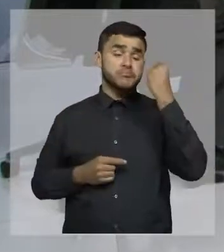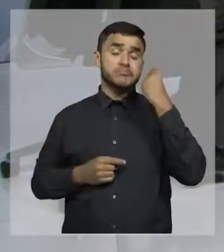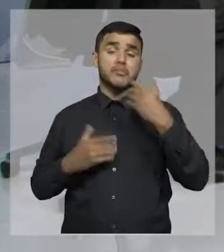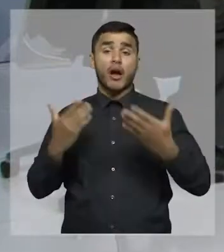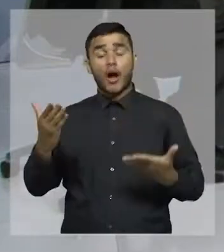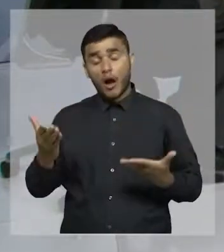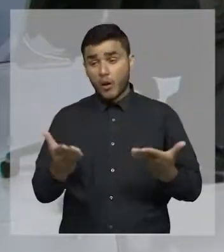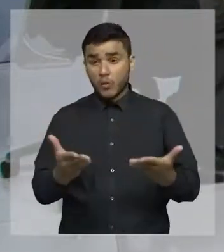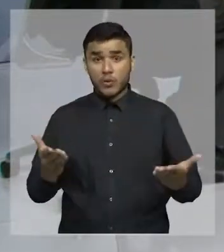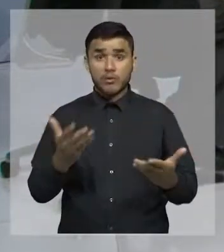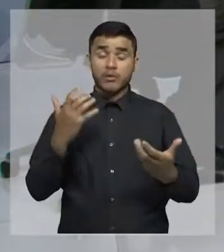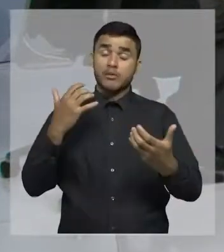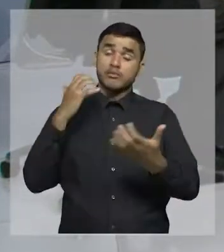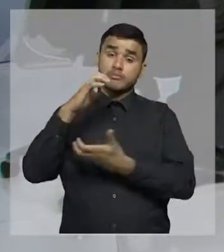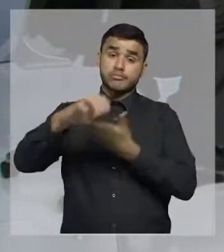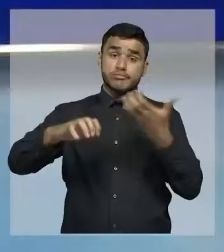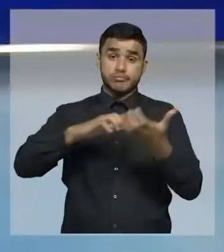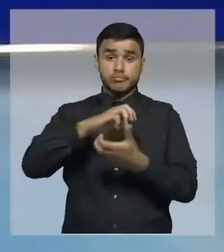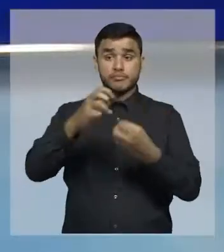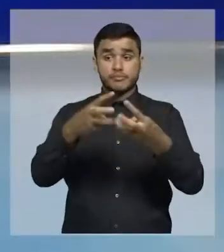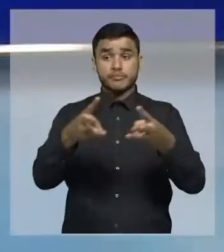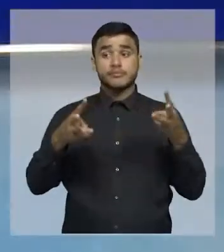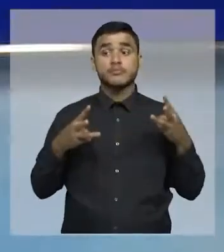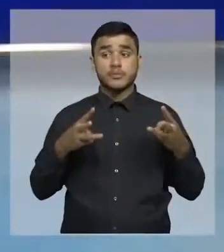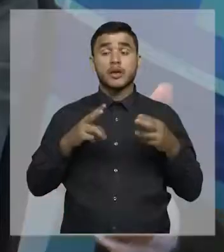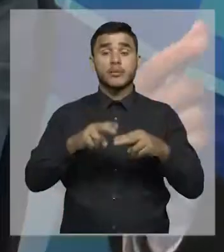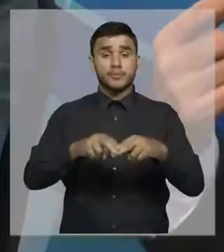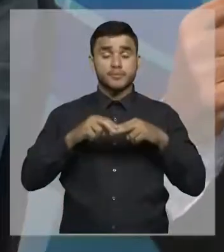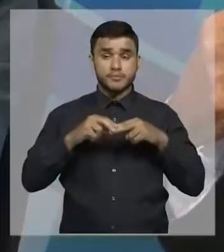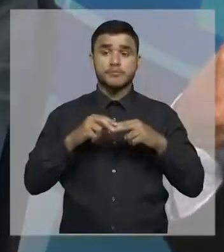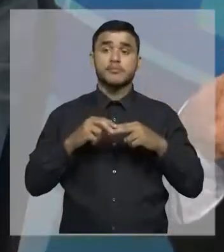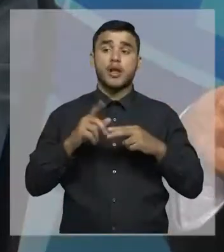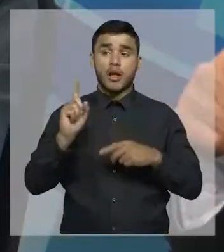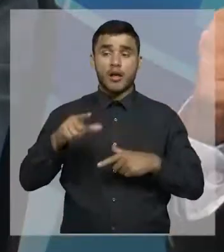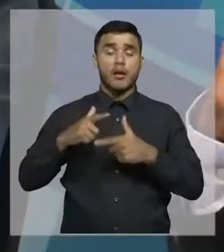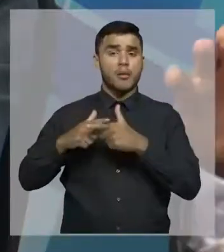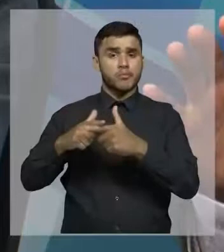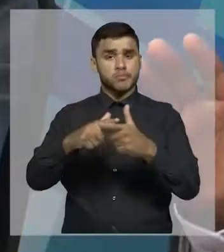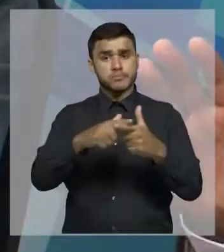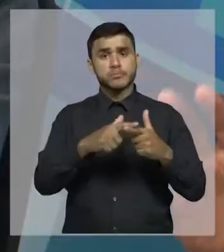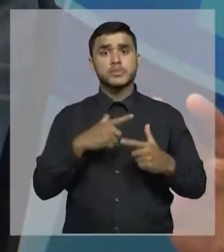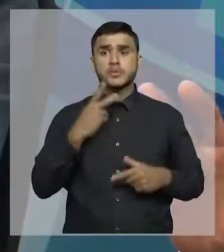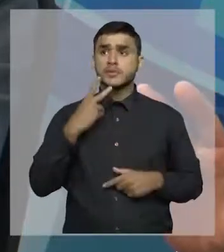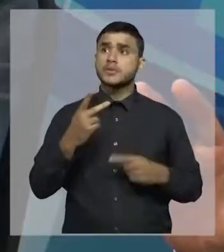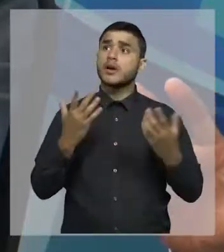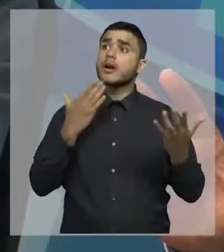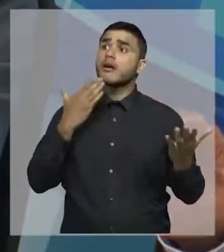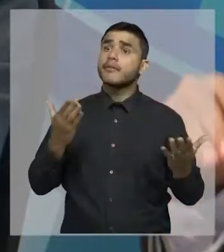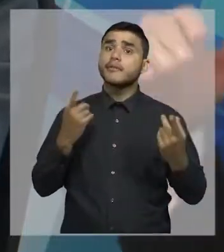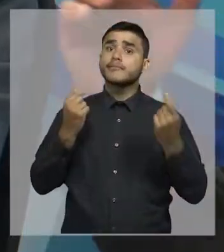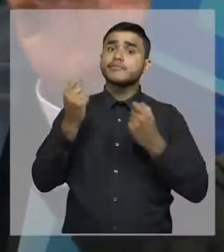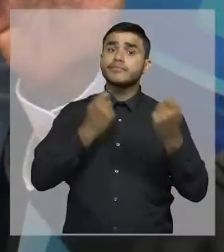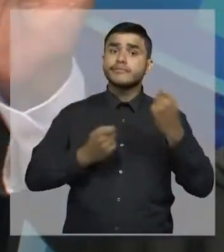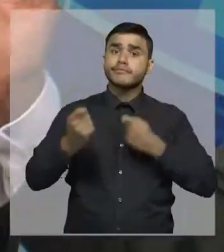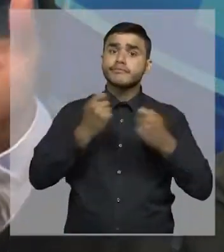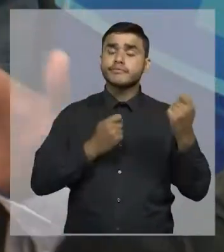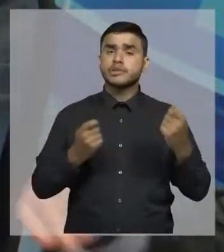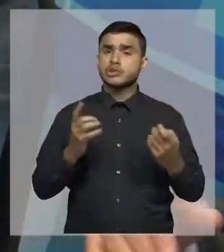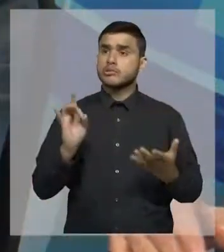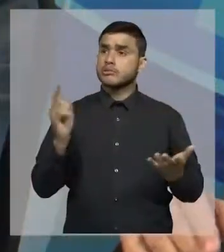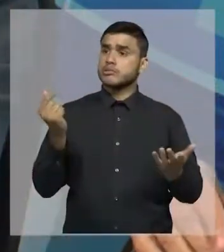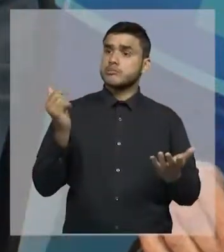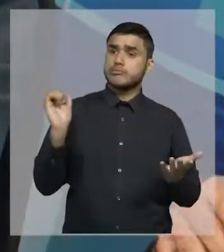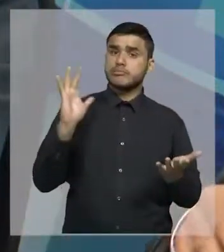Essa greve de caminhoneiros é isso. Né? É a economia reclamando porque não estão olhando para ela. Estão olhando para os